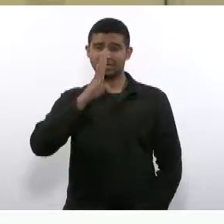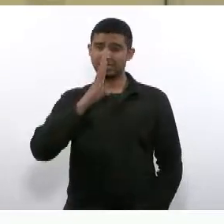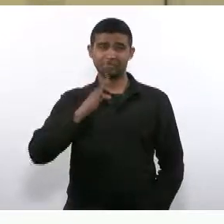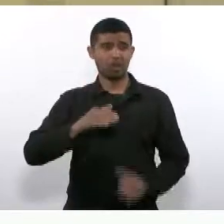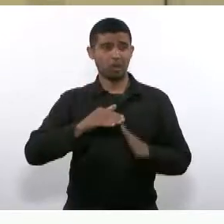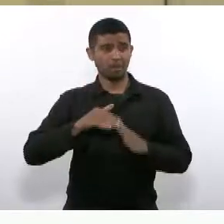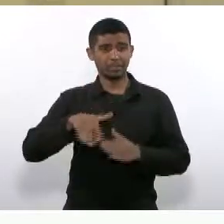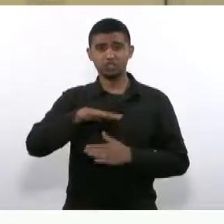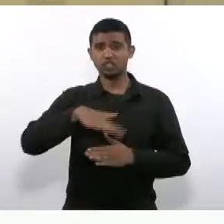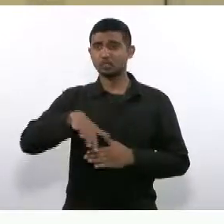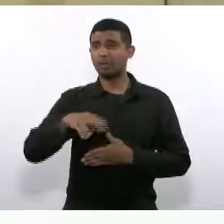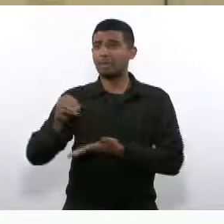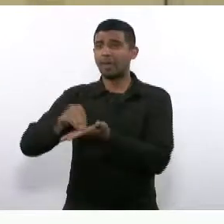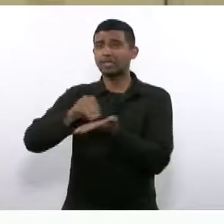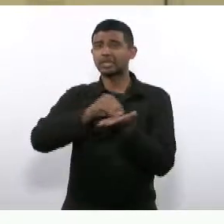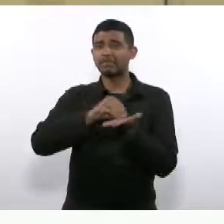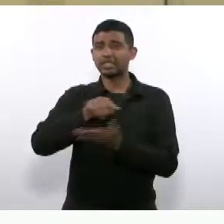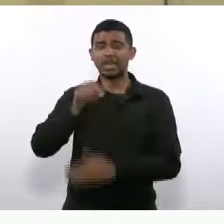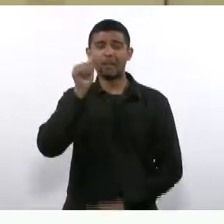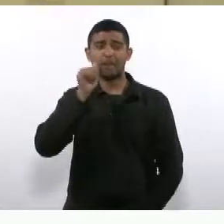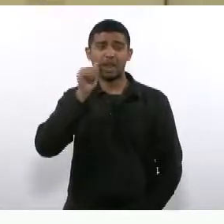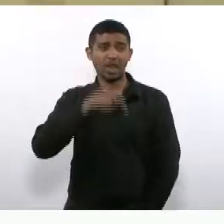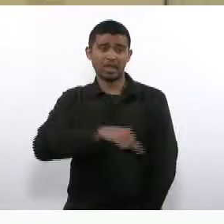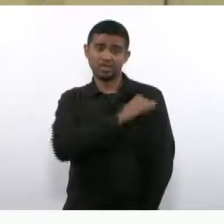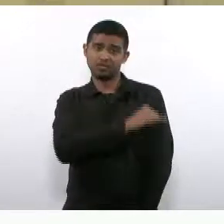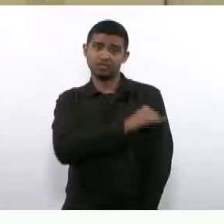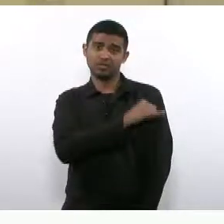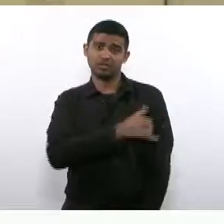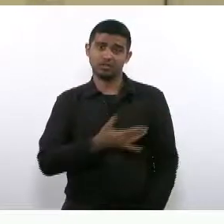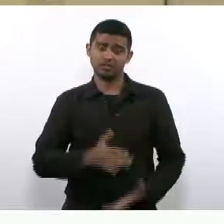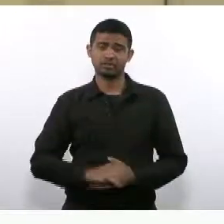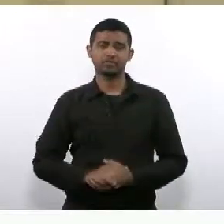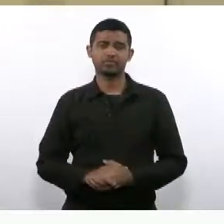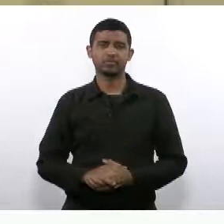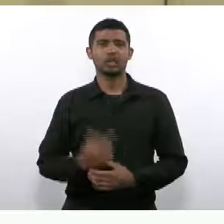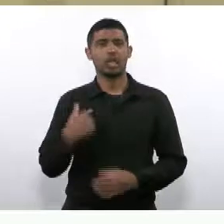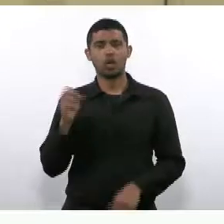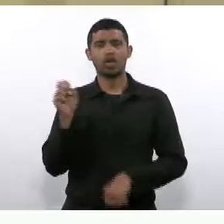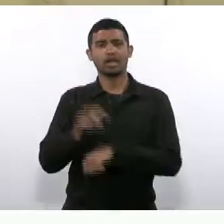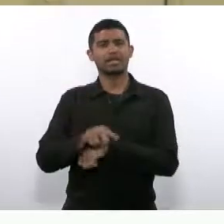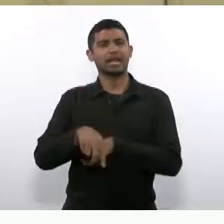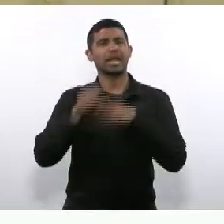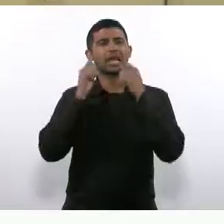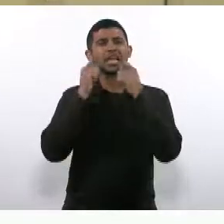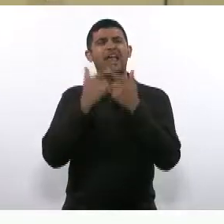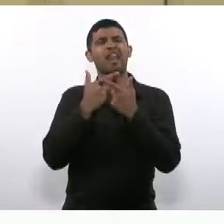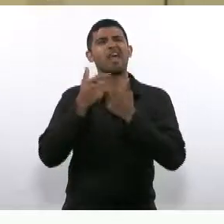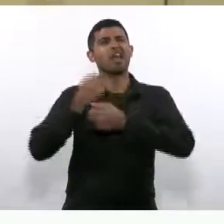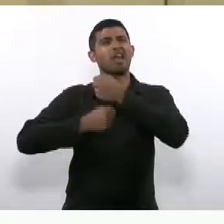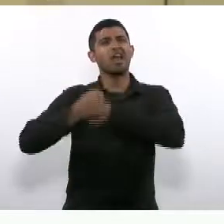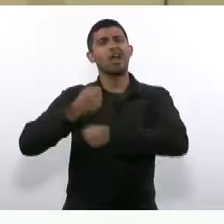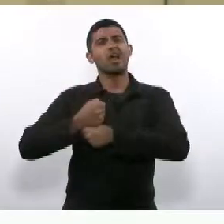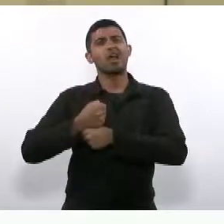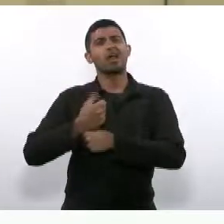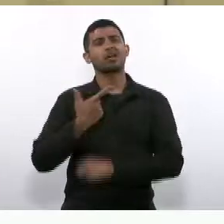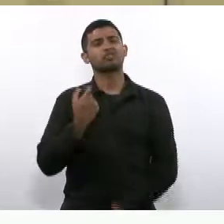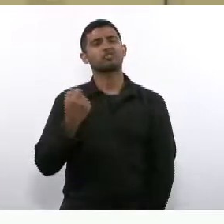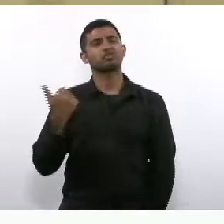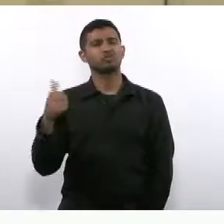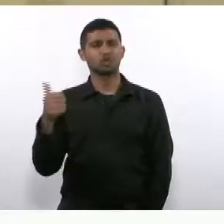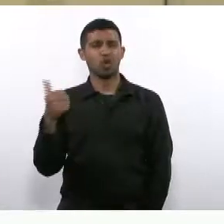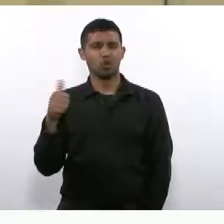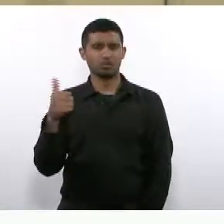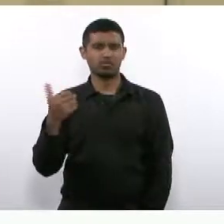demandas das mulheres no estado do Rio de Janeiro. Desde que eu entrei na Alerj em 2010,